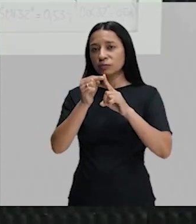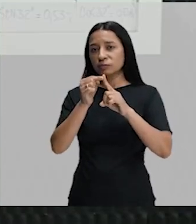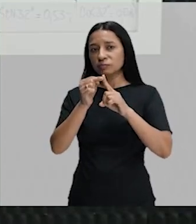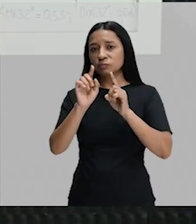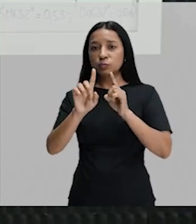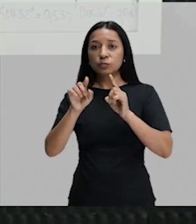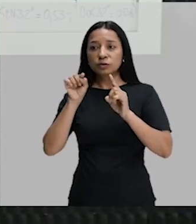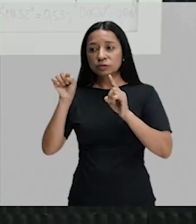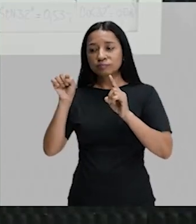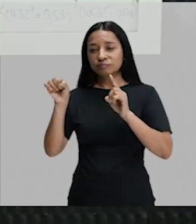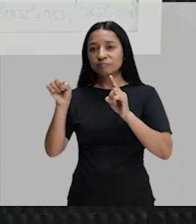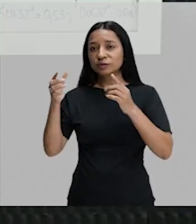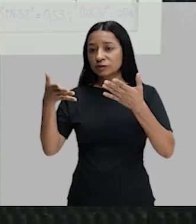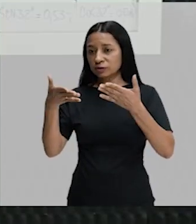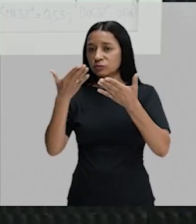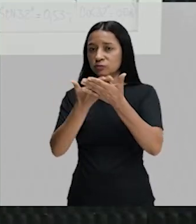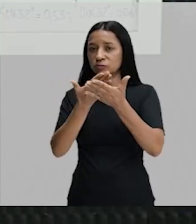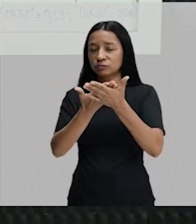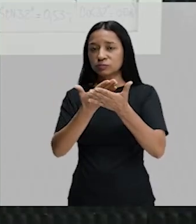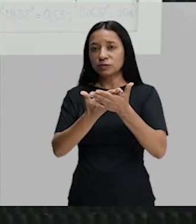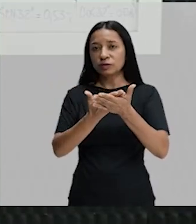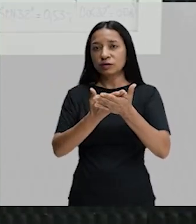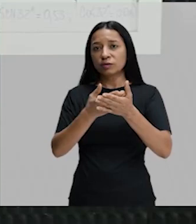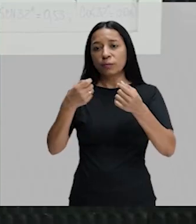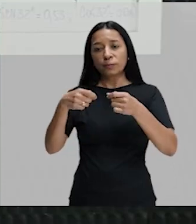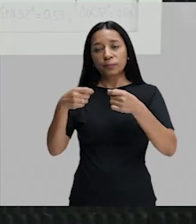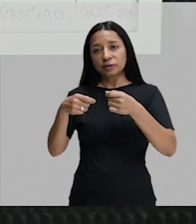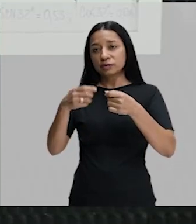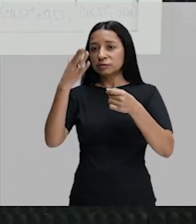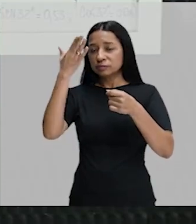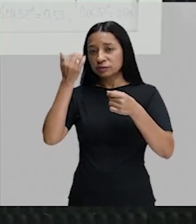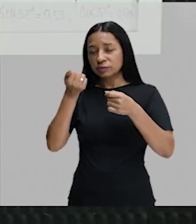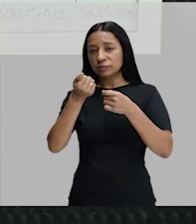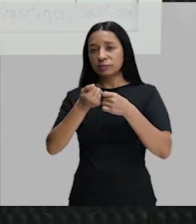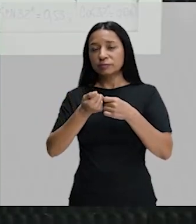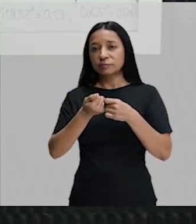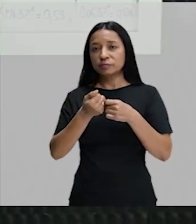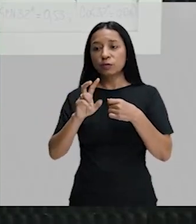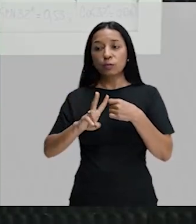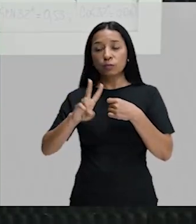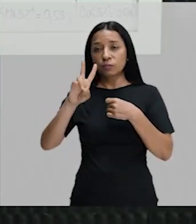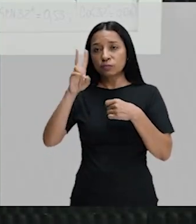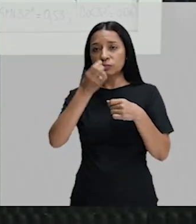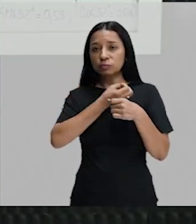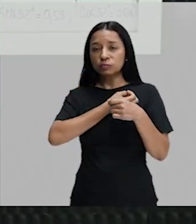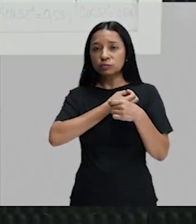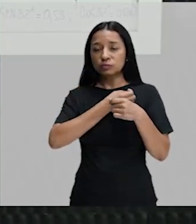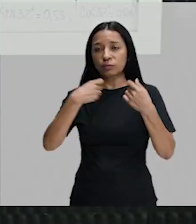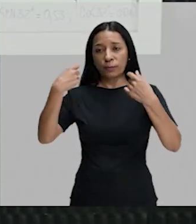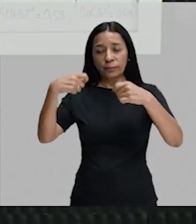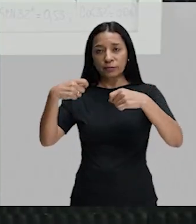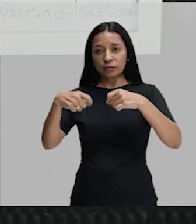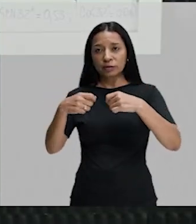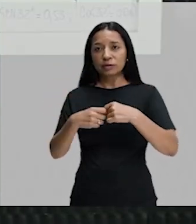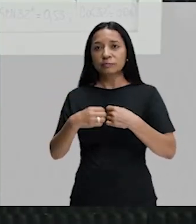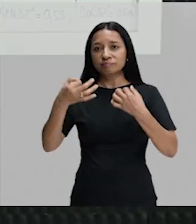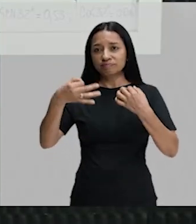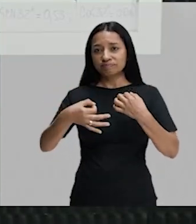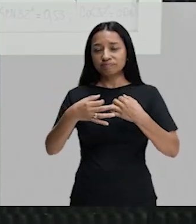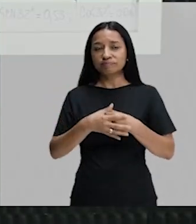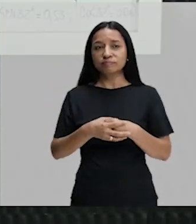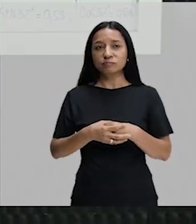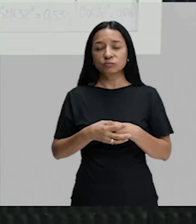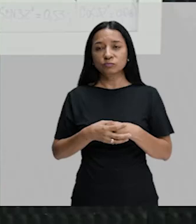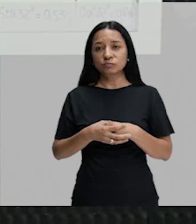que fornecer o valor do seno, do cosseno ou da tangente desse ângulo que você precisa. Certo,